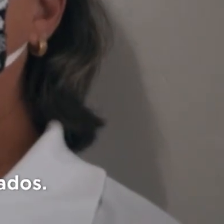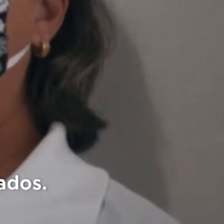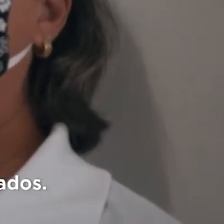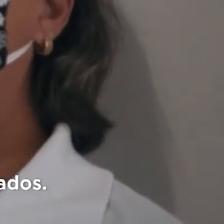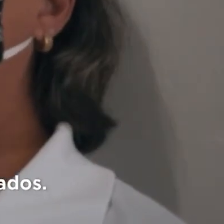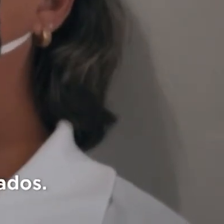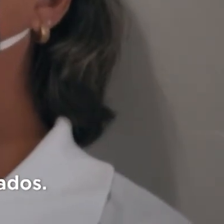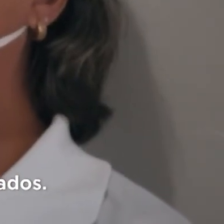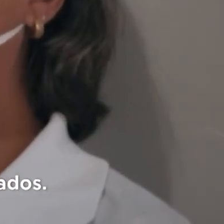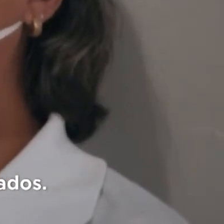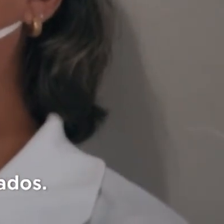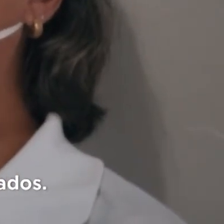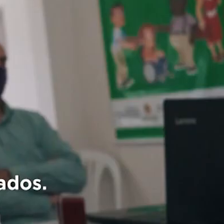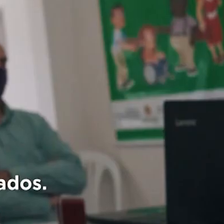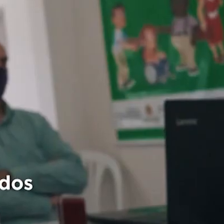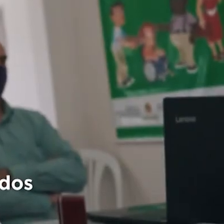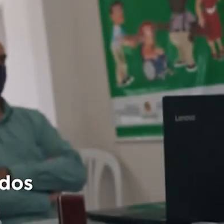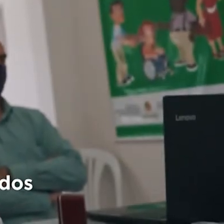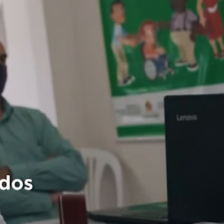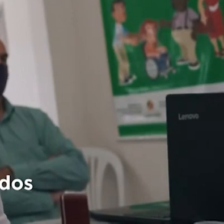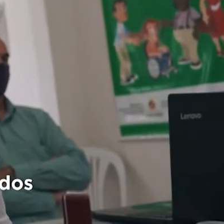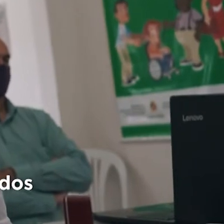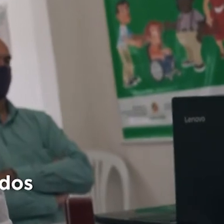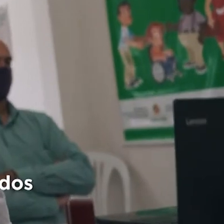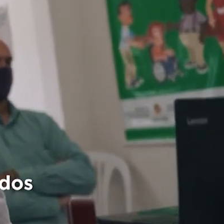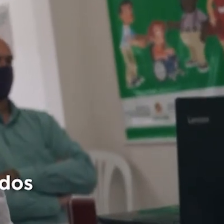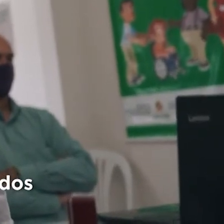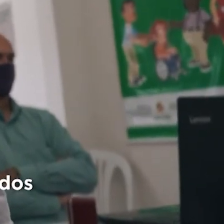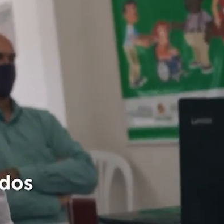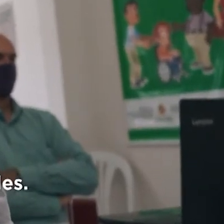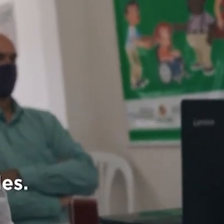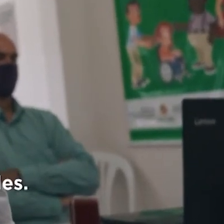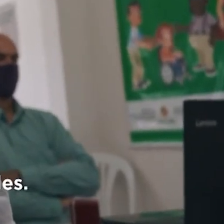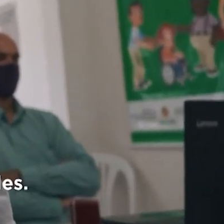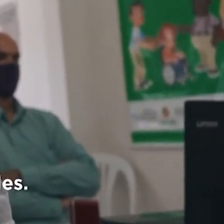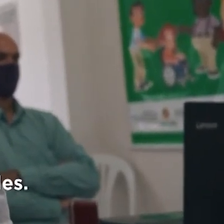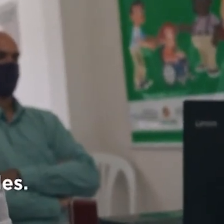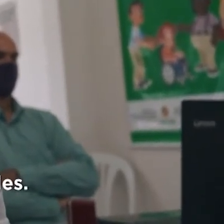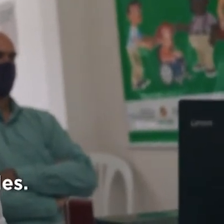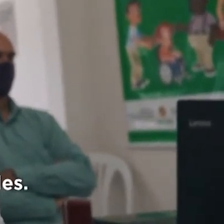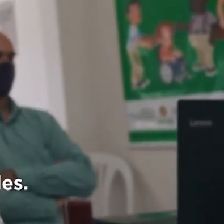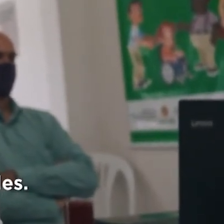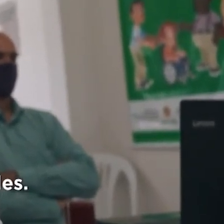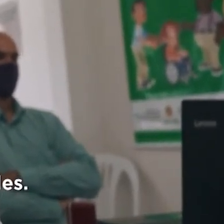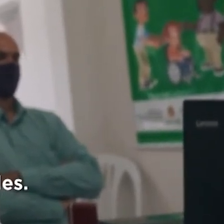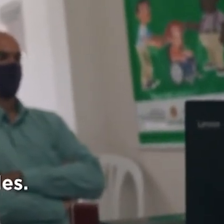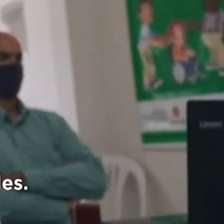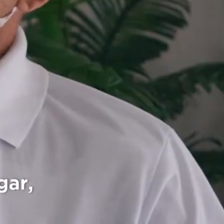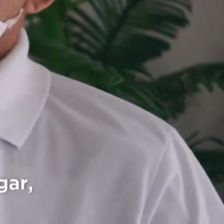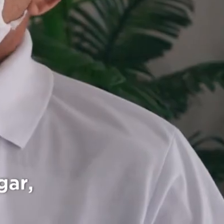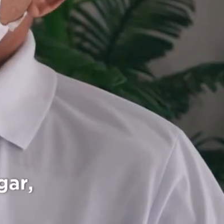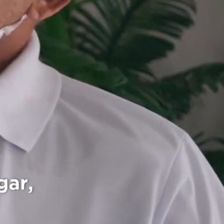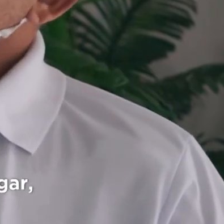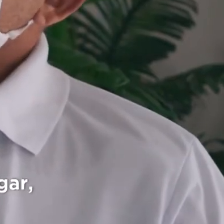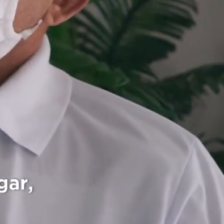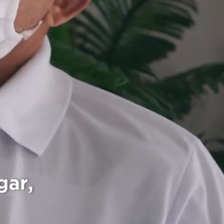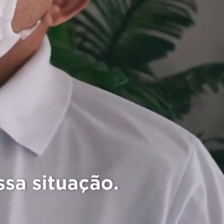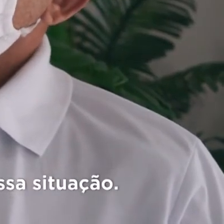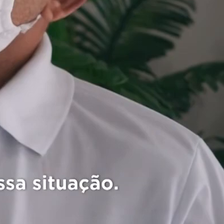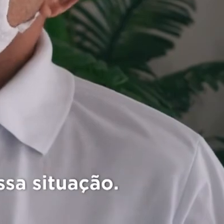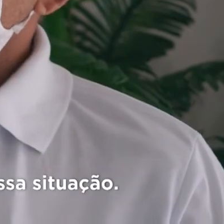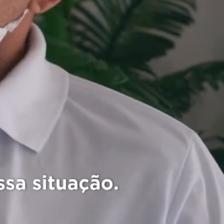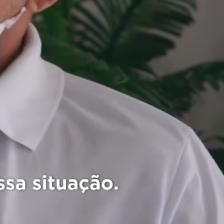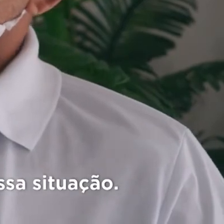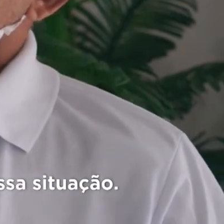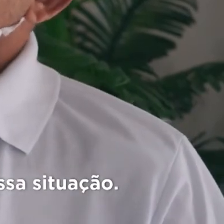eles se sentem muito isolados. Precisamos muito estar atualizados para saber se comunicar com eles. Qualquer lugar que a gente